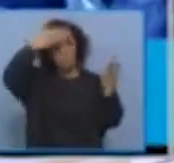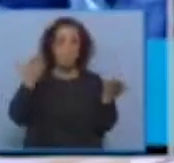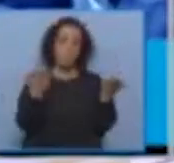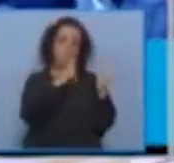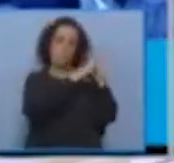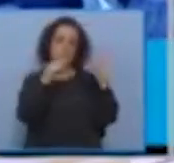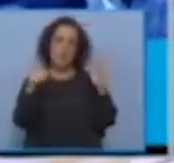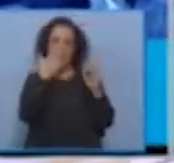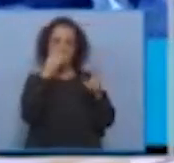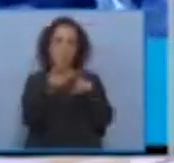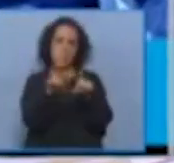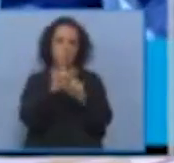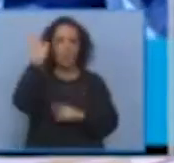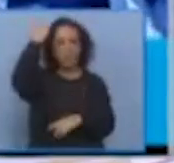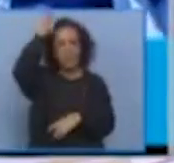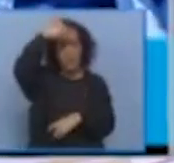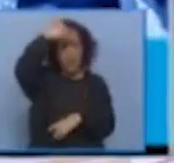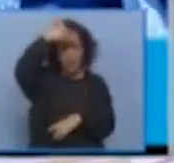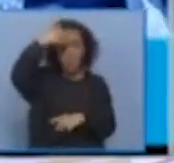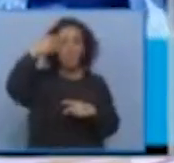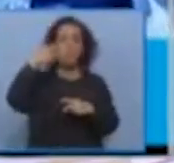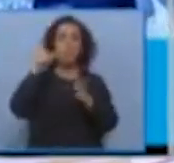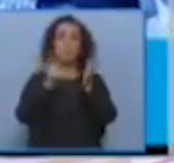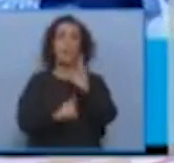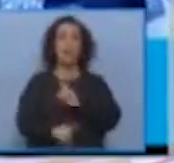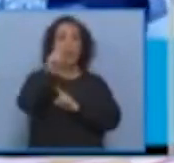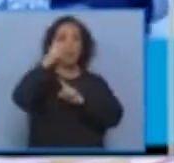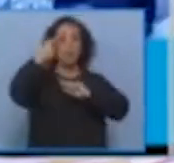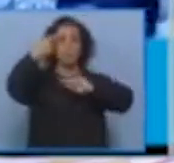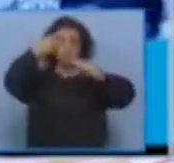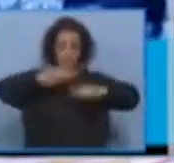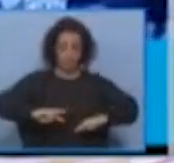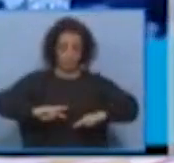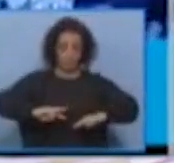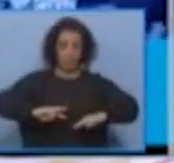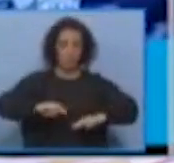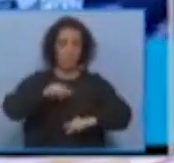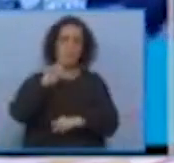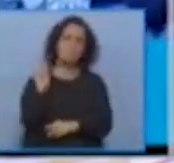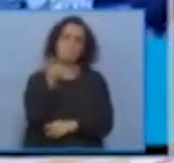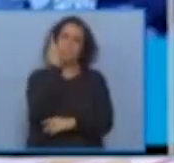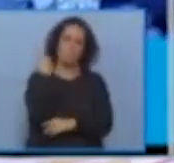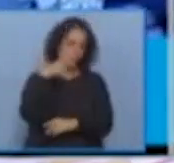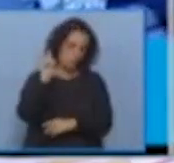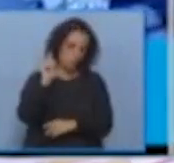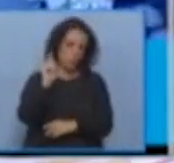uma versão trumpista da América Latina, mais a sul, claro. Não é a primeira sequer que existe na América